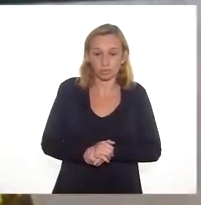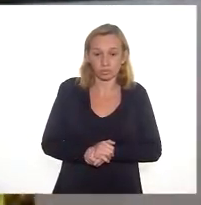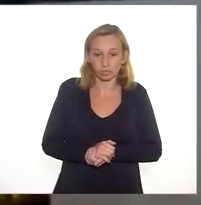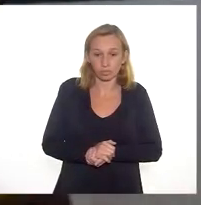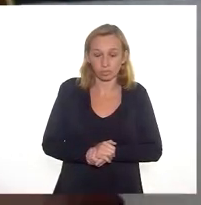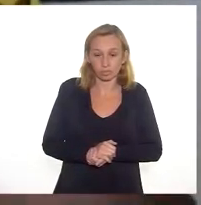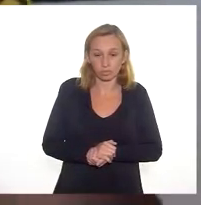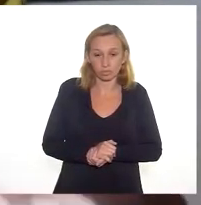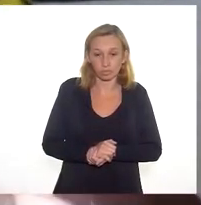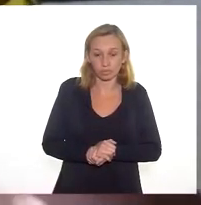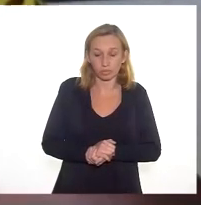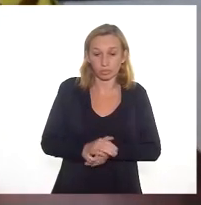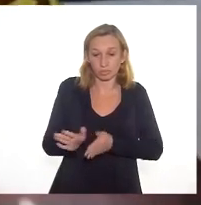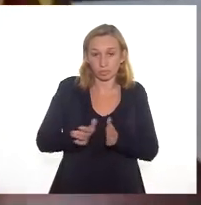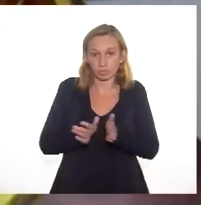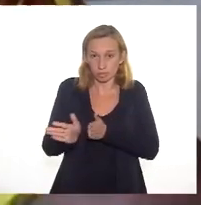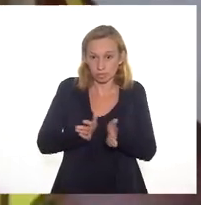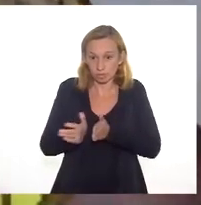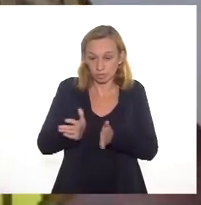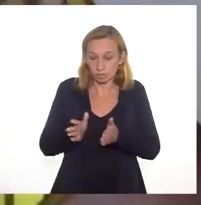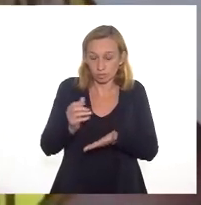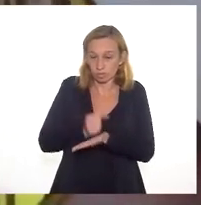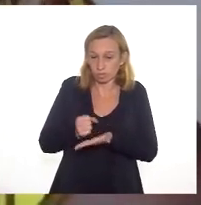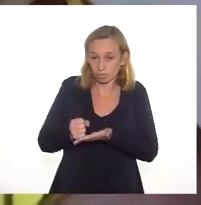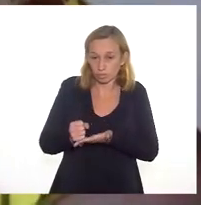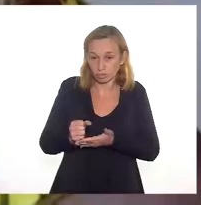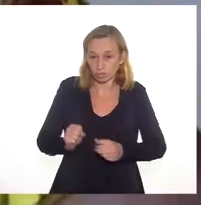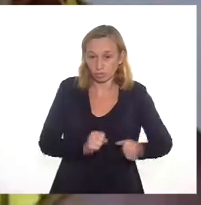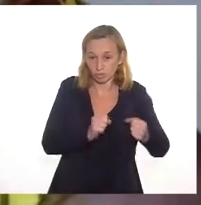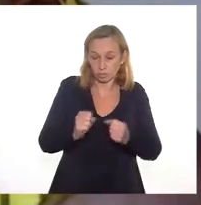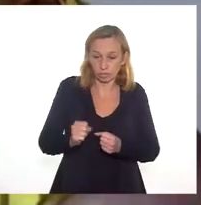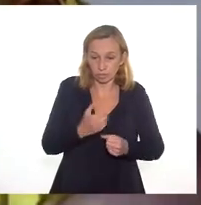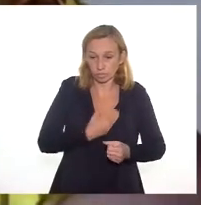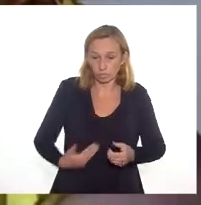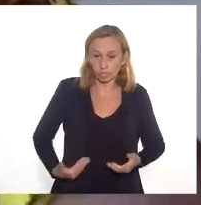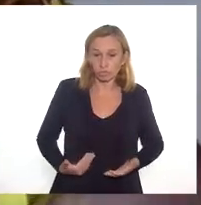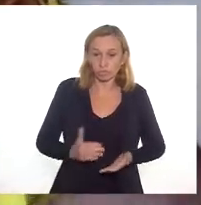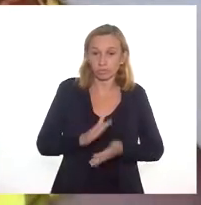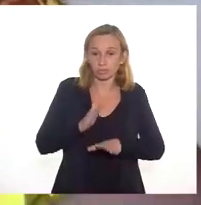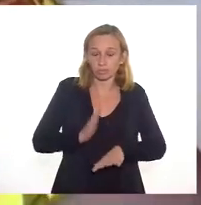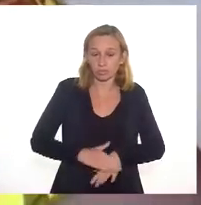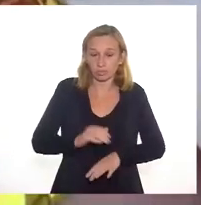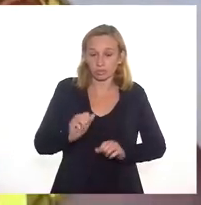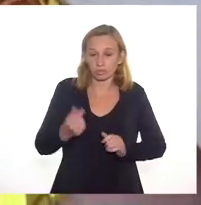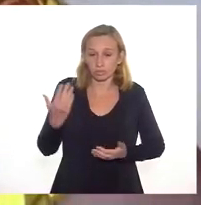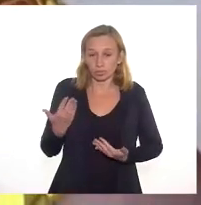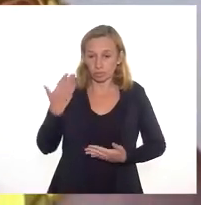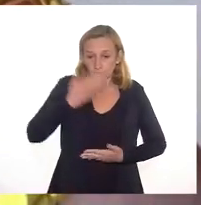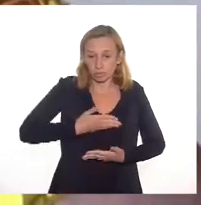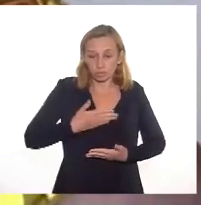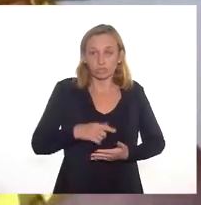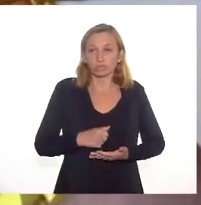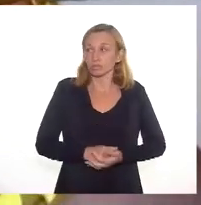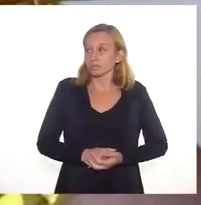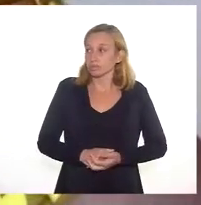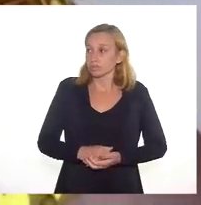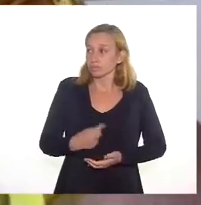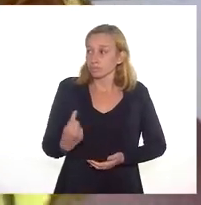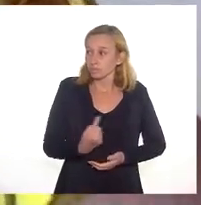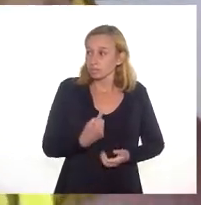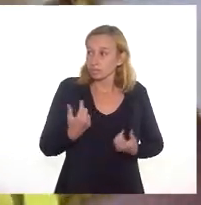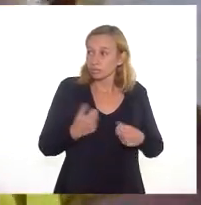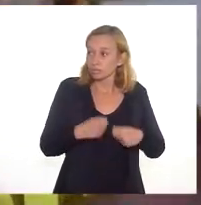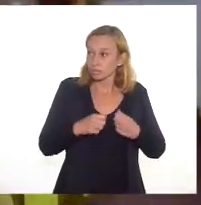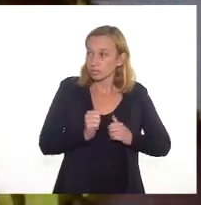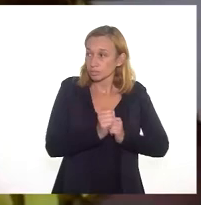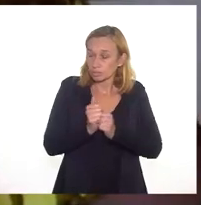da construção, do acesso, né, àquele contrato com o poder público. Ficou mais do que comprovado nesse procedimento e é o que a gente precisa